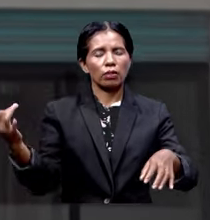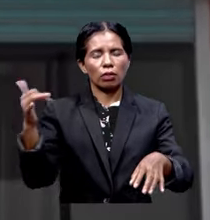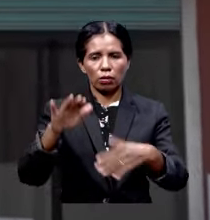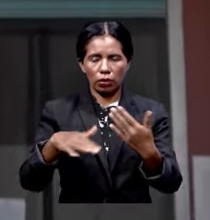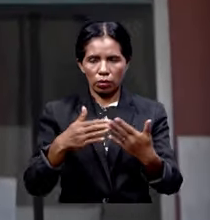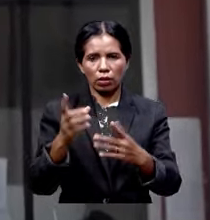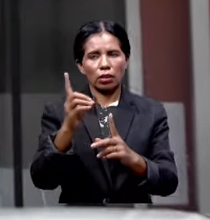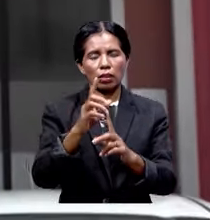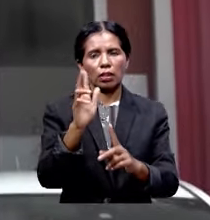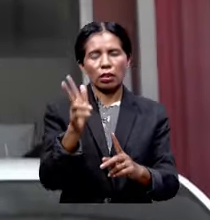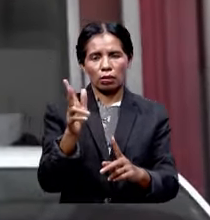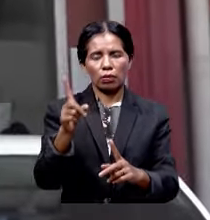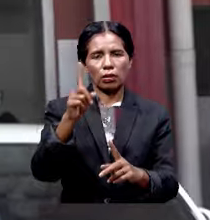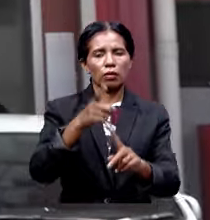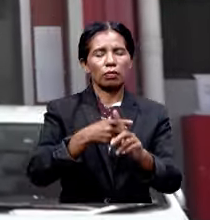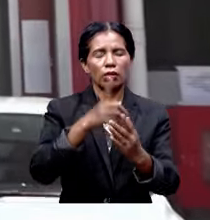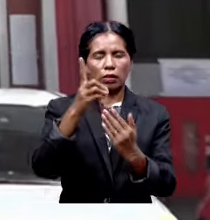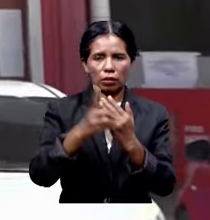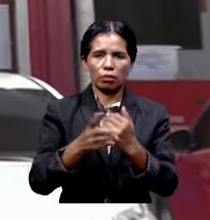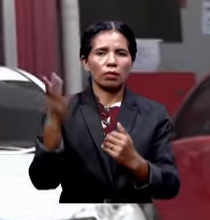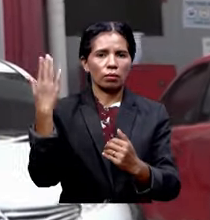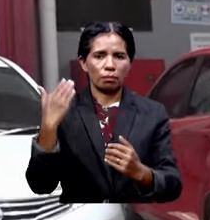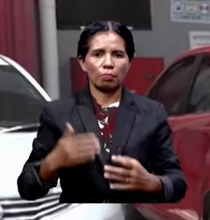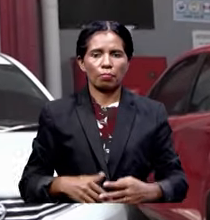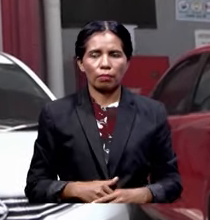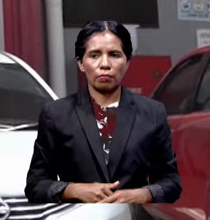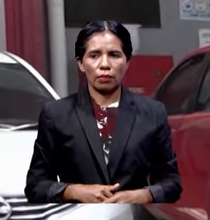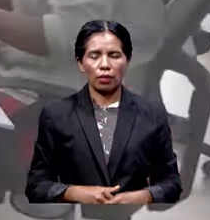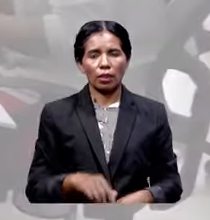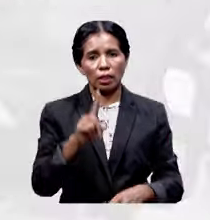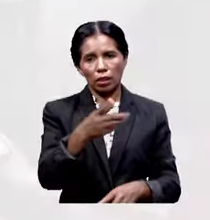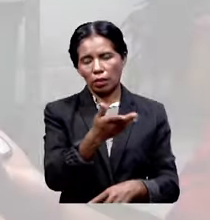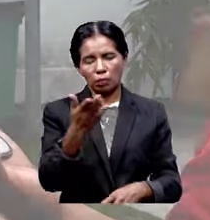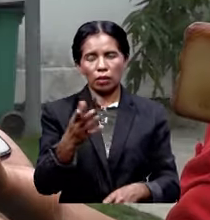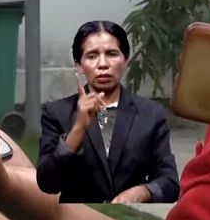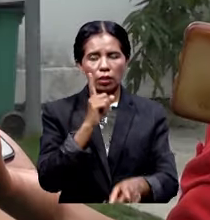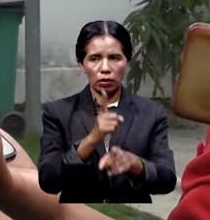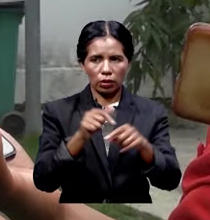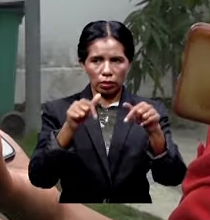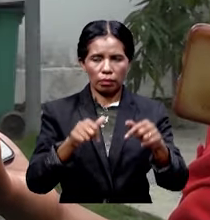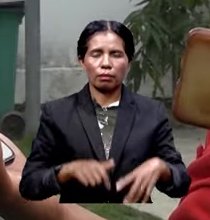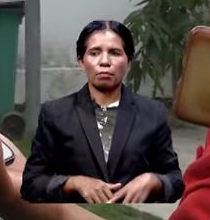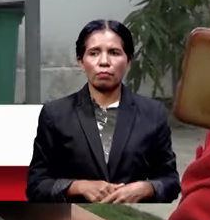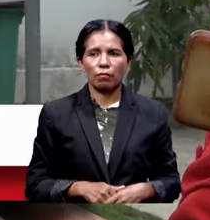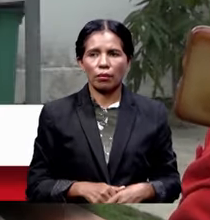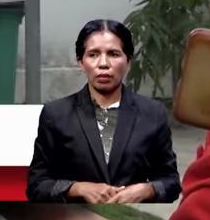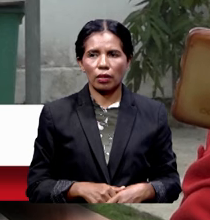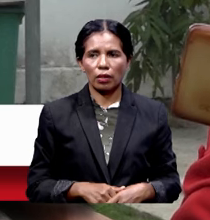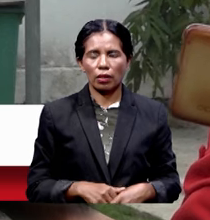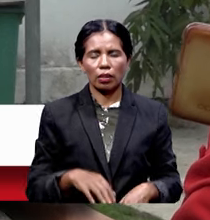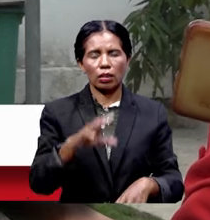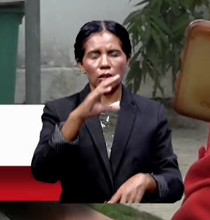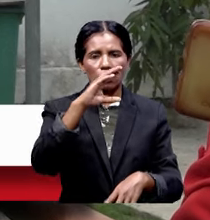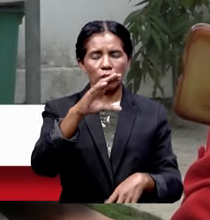e haloran tolun lure sinida fulan dezembro liuba. Tire e duas sira tem que, é claro, né? Função pública